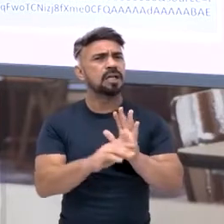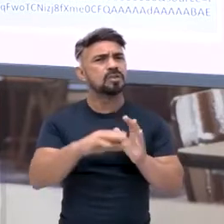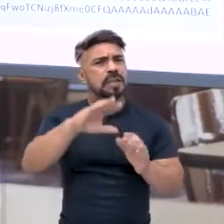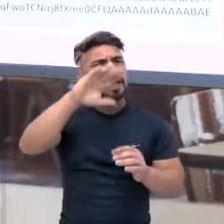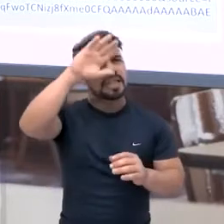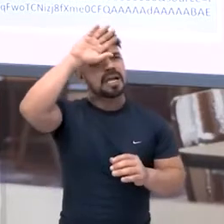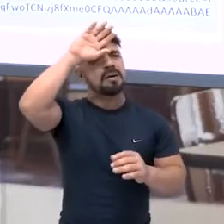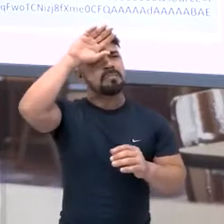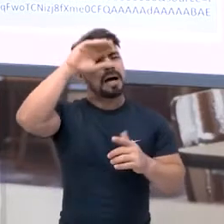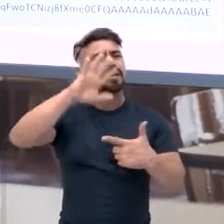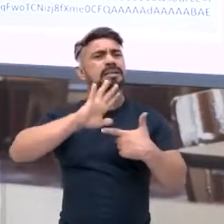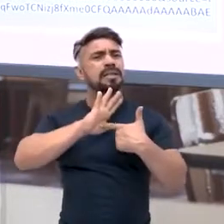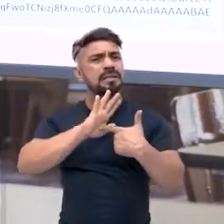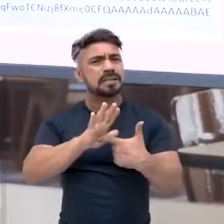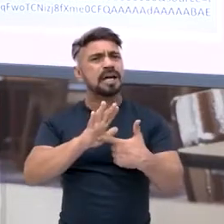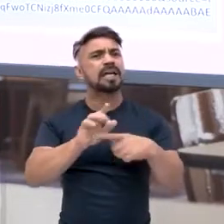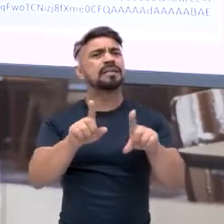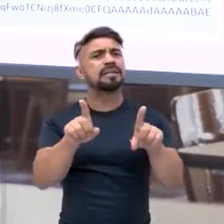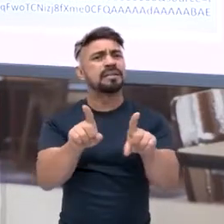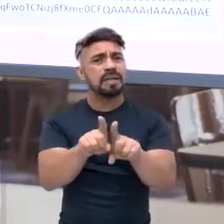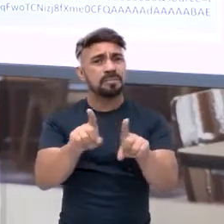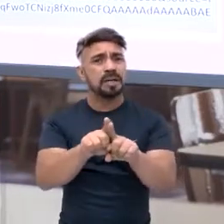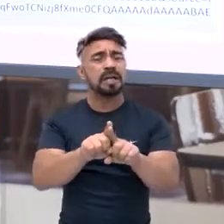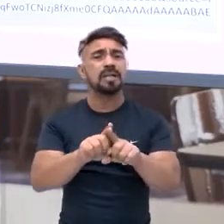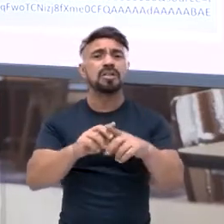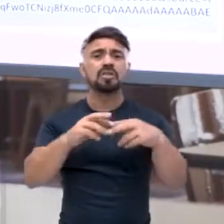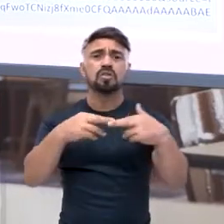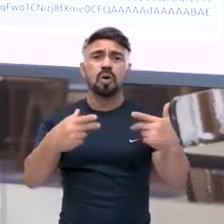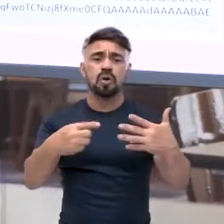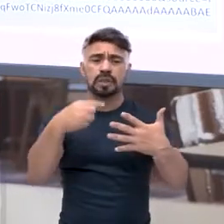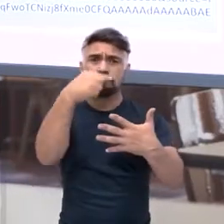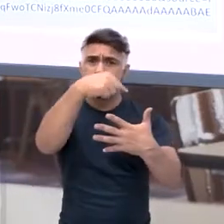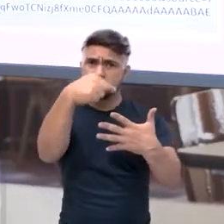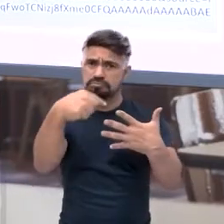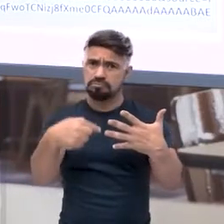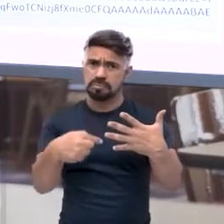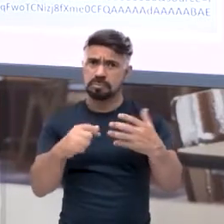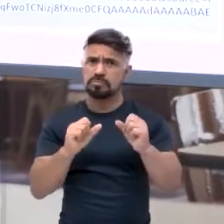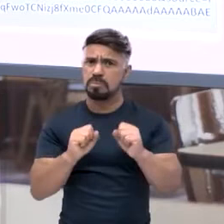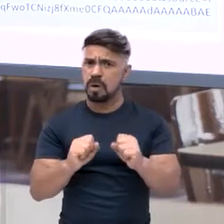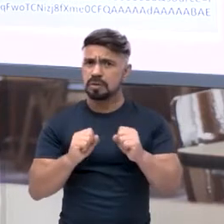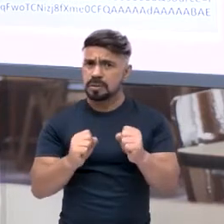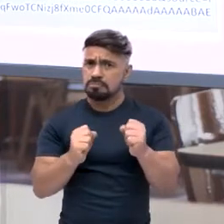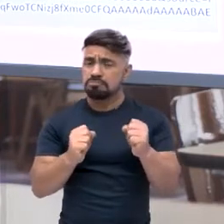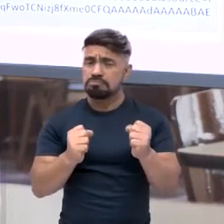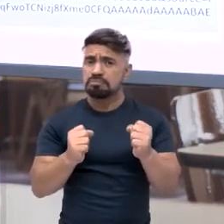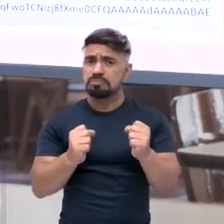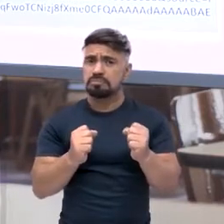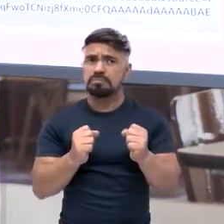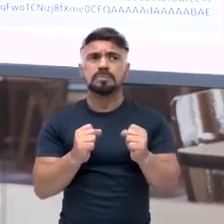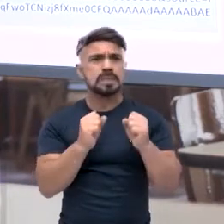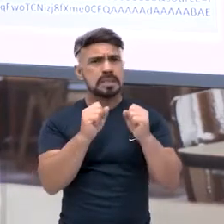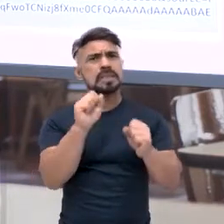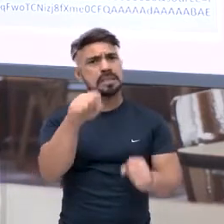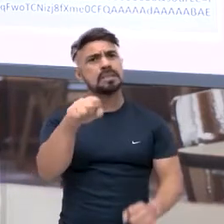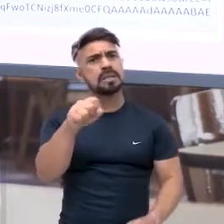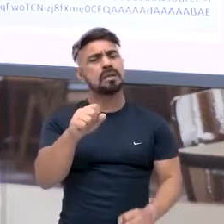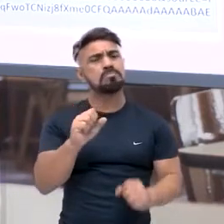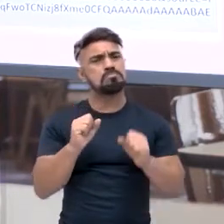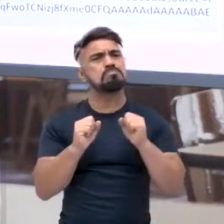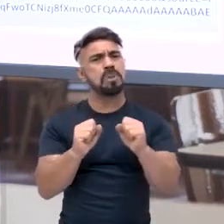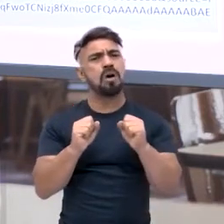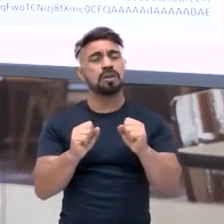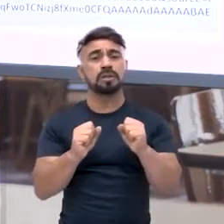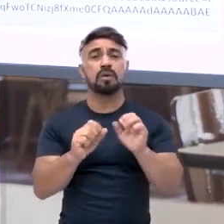texto dramático, ele pode apresentar todas essas subdivisões, e aí eu vou te dizer, claro que